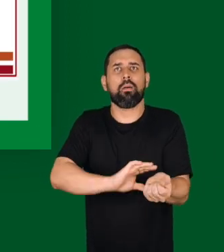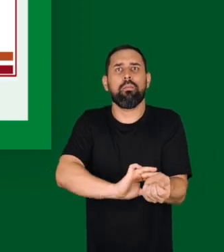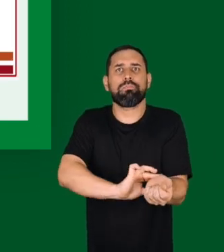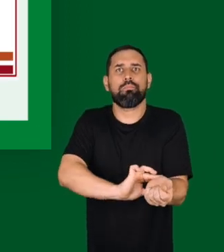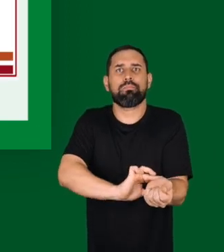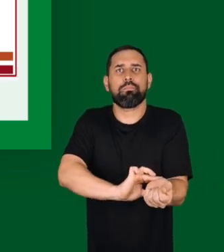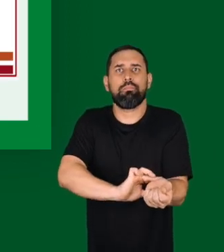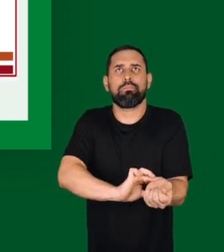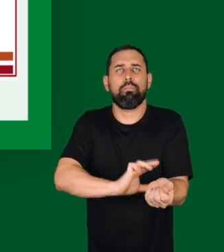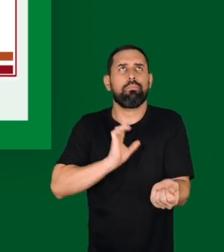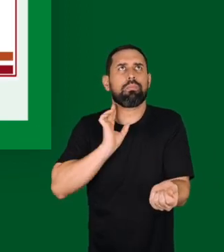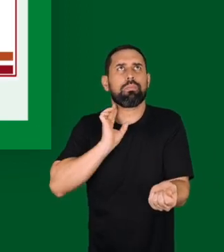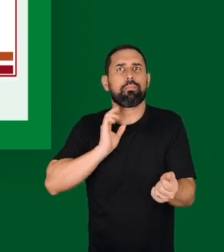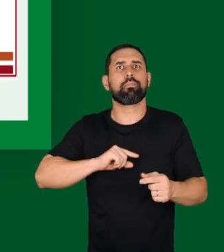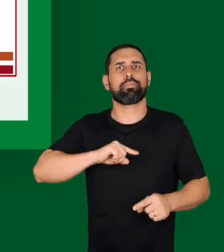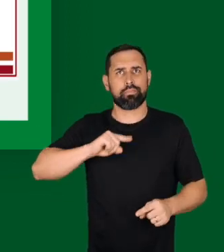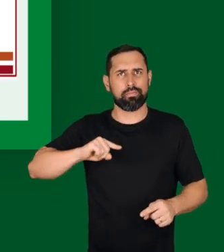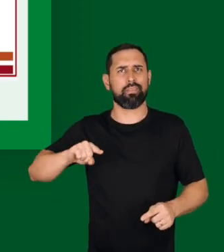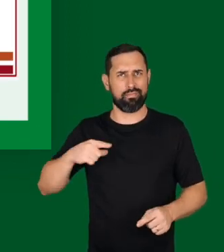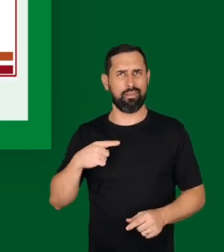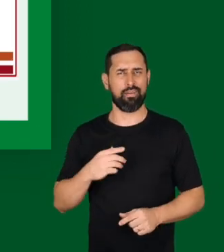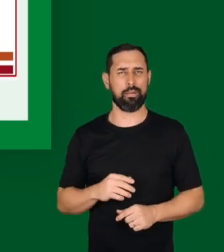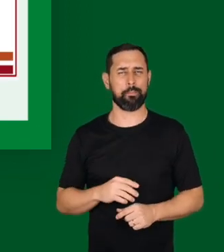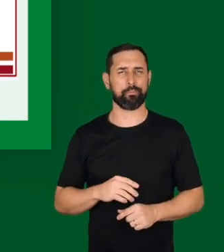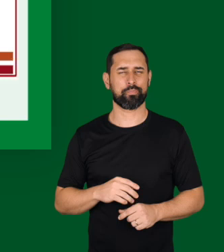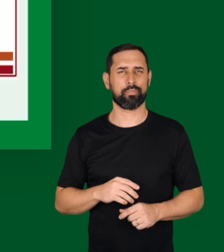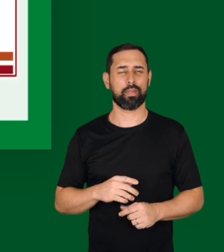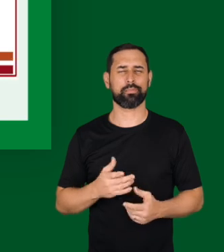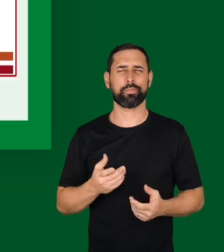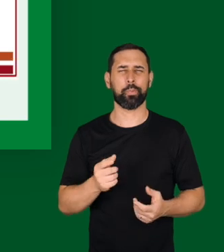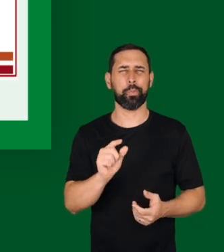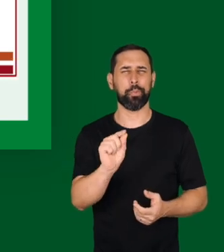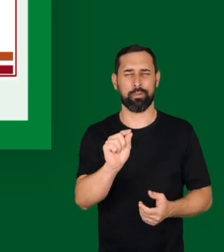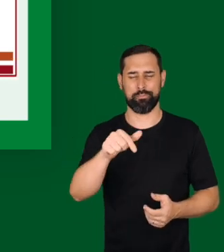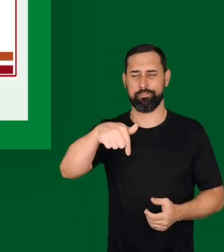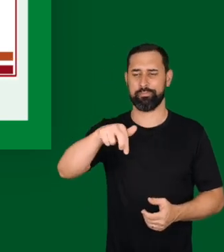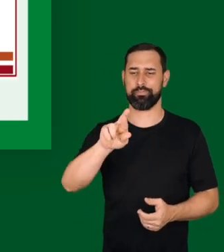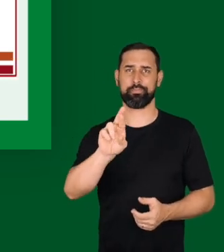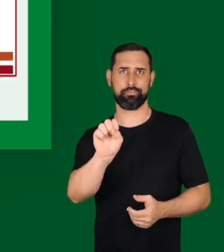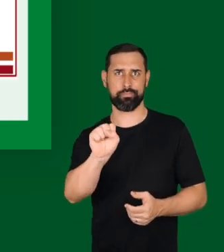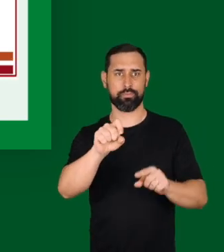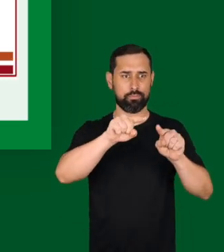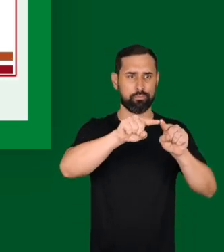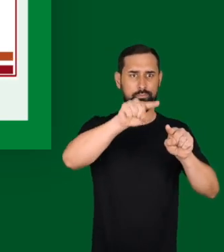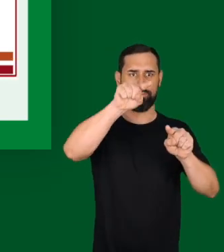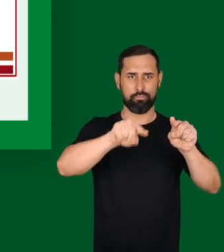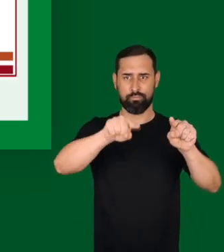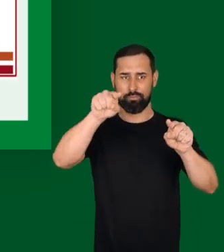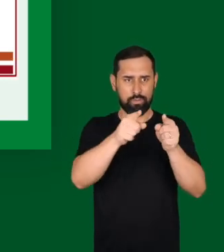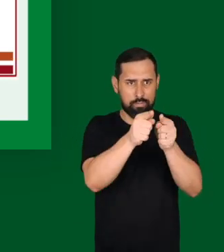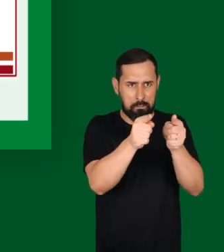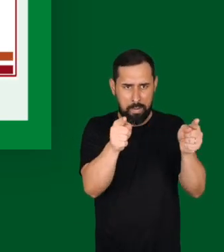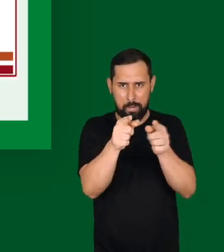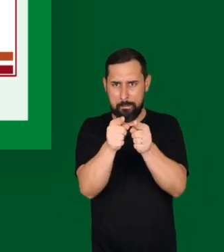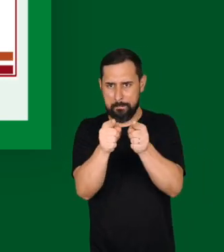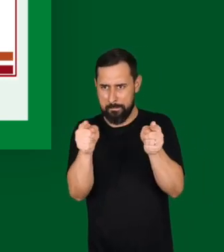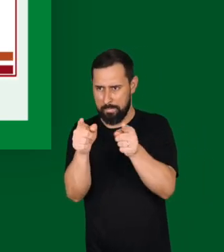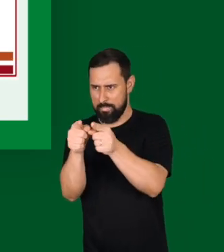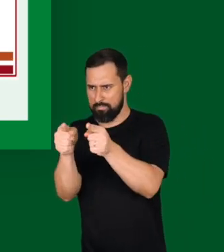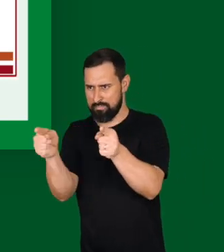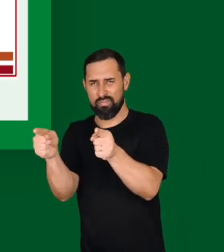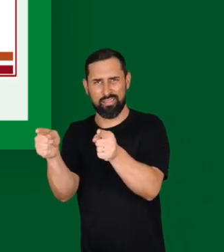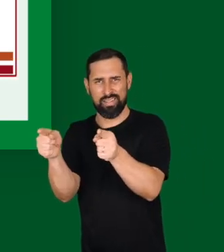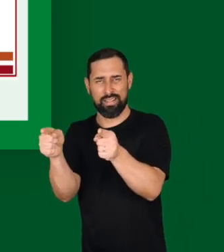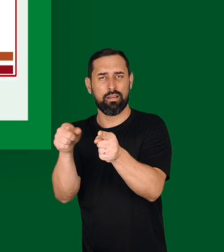fazer? Então, geralmente o QRS é alargado, né? Lembrar que o QRS alargado é o QRS,